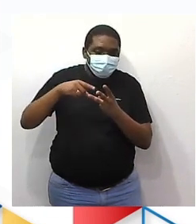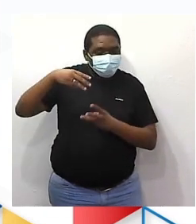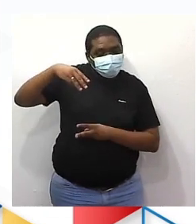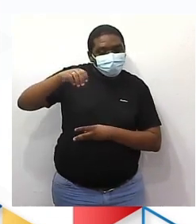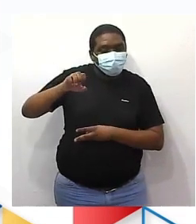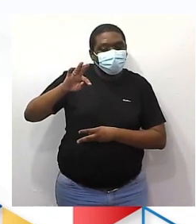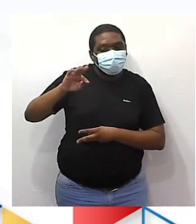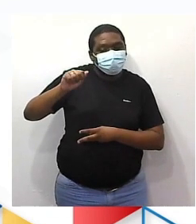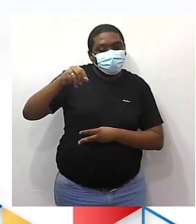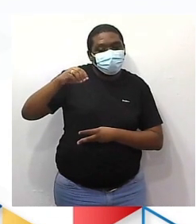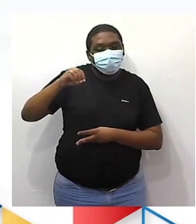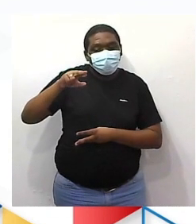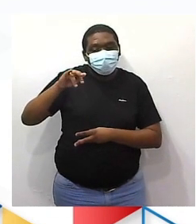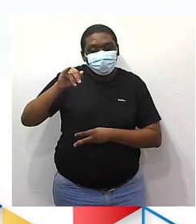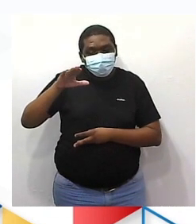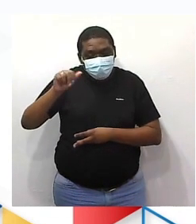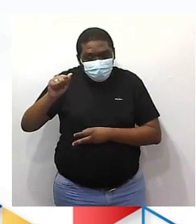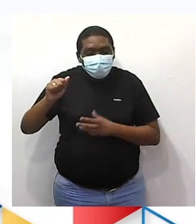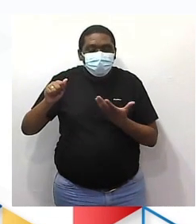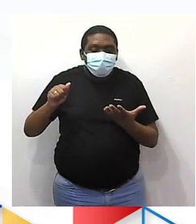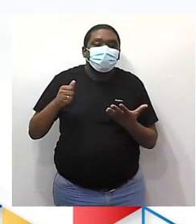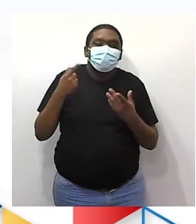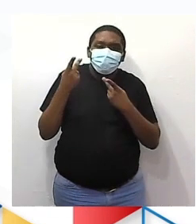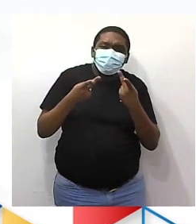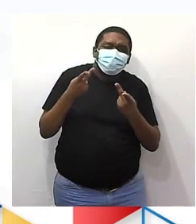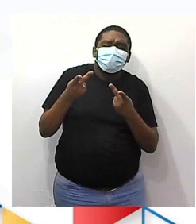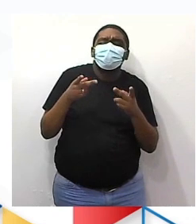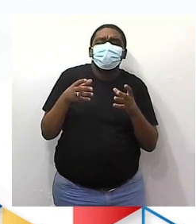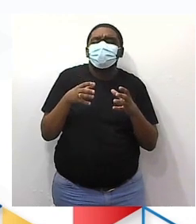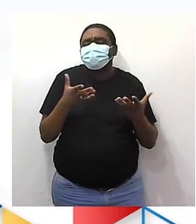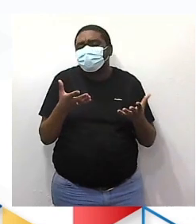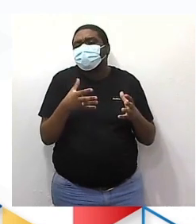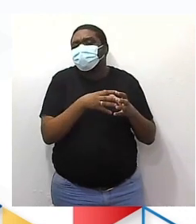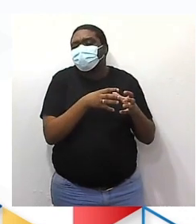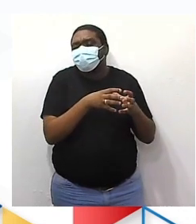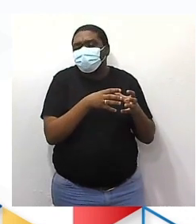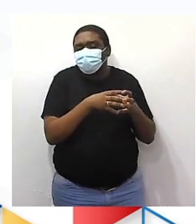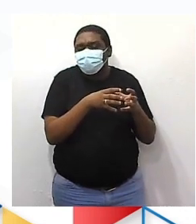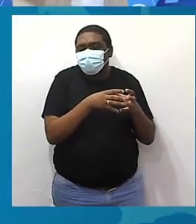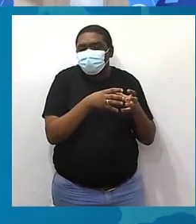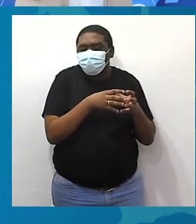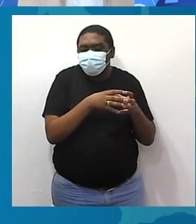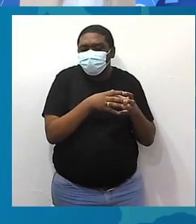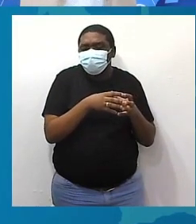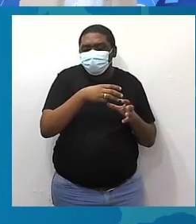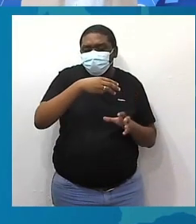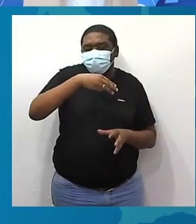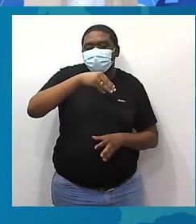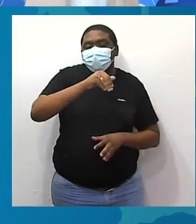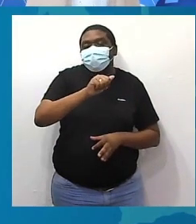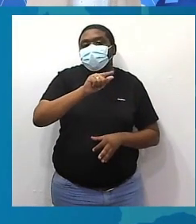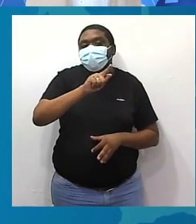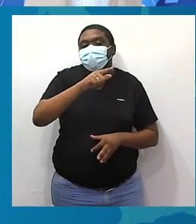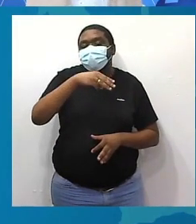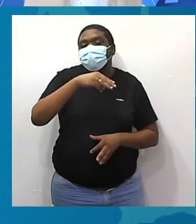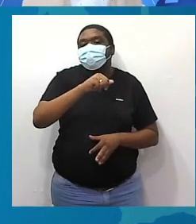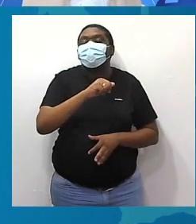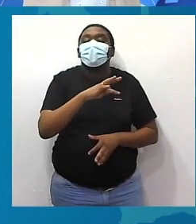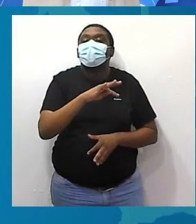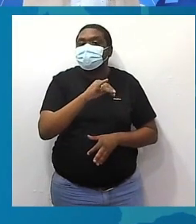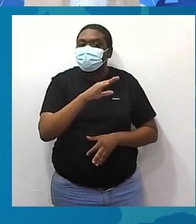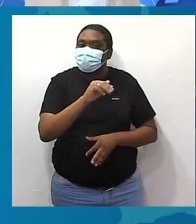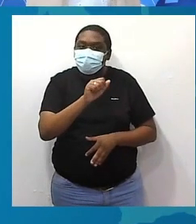folhezo, a gneiss, mas vamos falar das rochas que são magmáticas. Essas rochas aí, elas